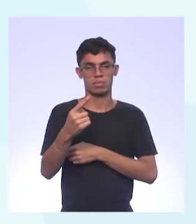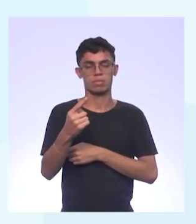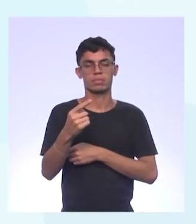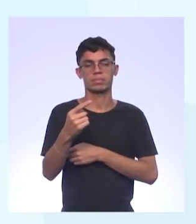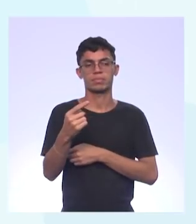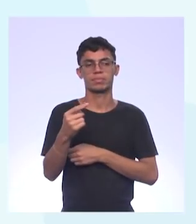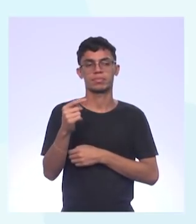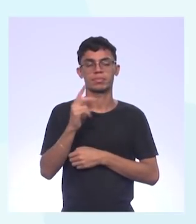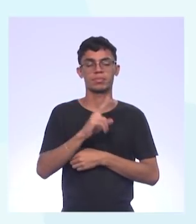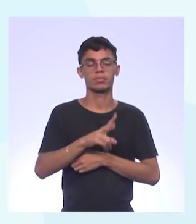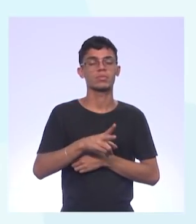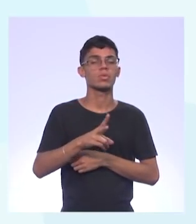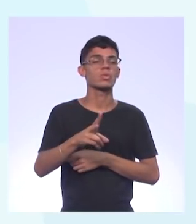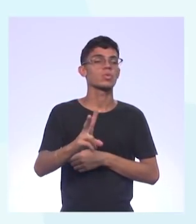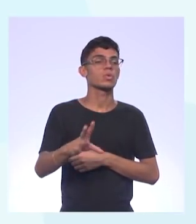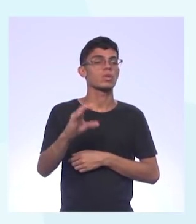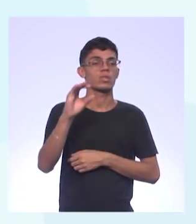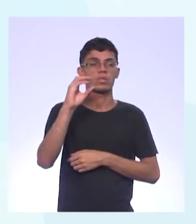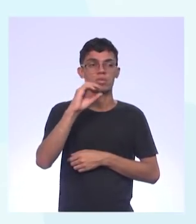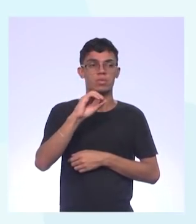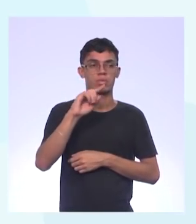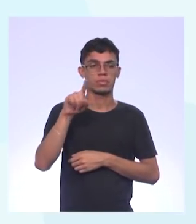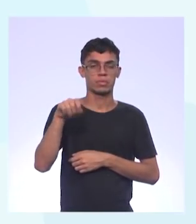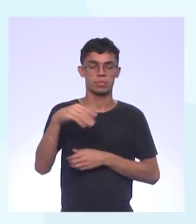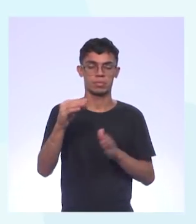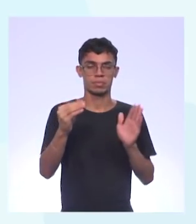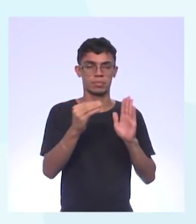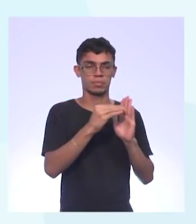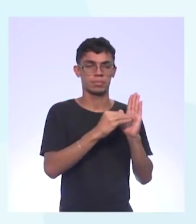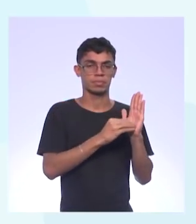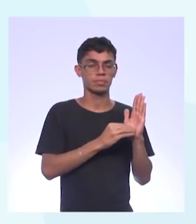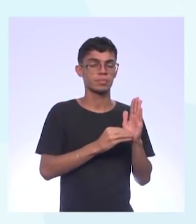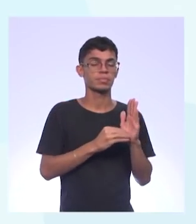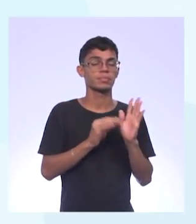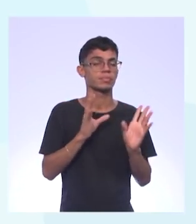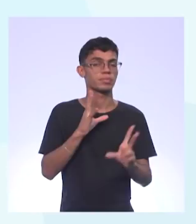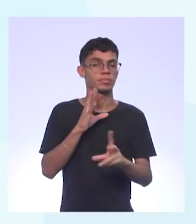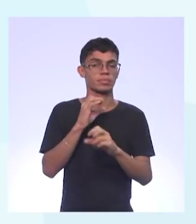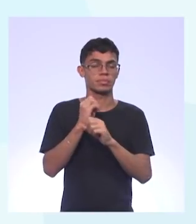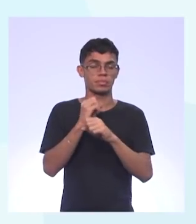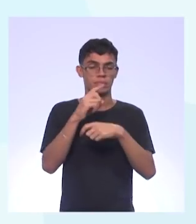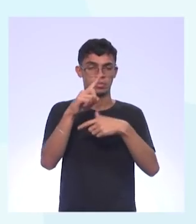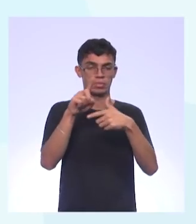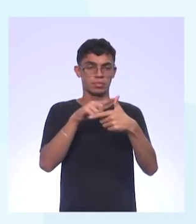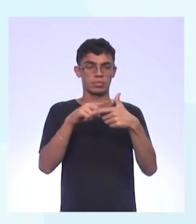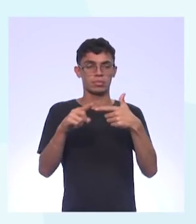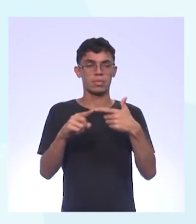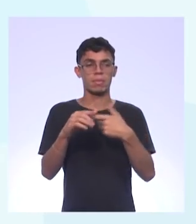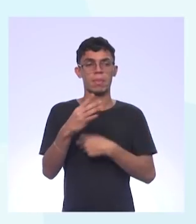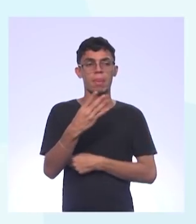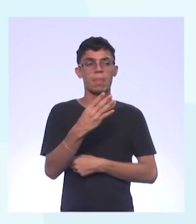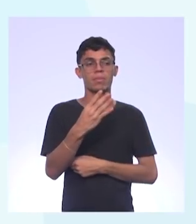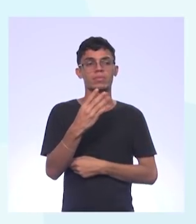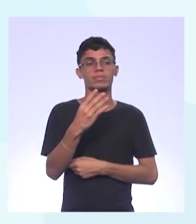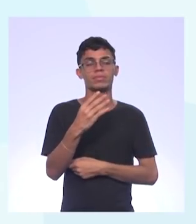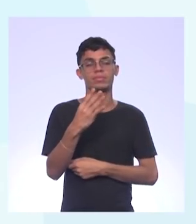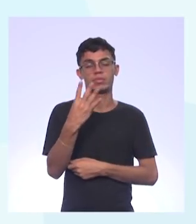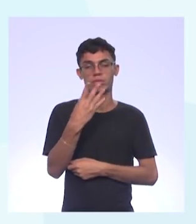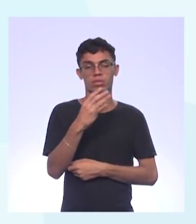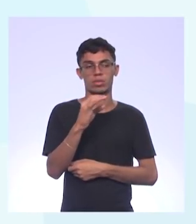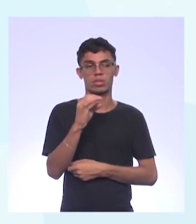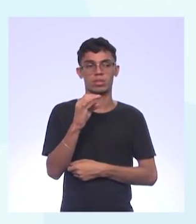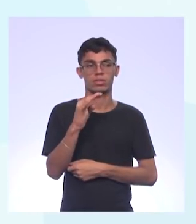dar seguimento você tem que colocar um zerinho aqui para você começar essa continuar essa divisão então agora 40